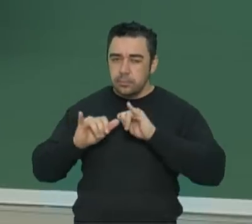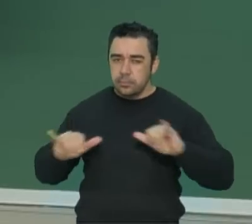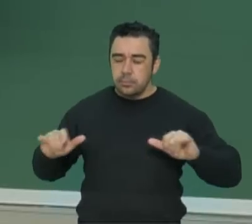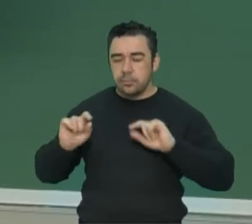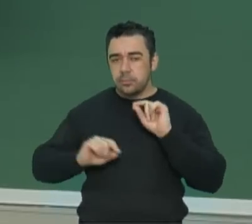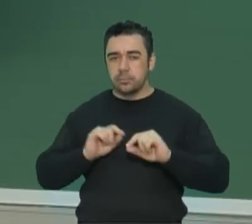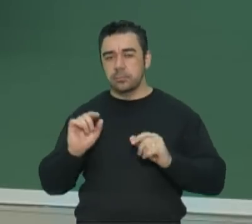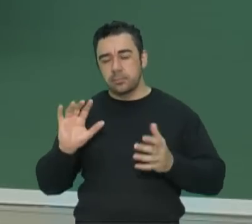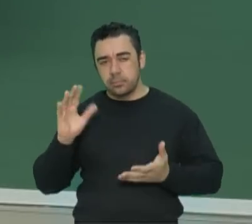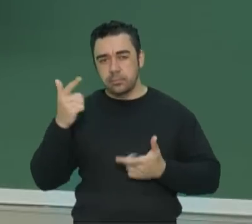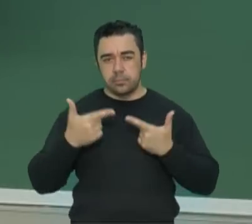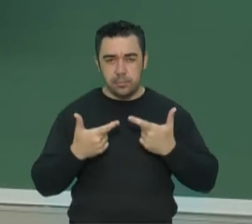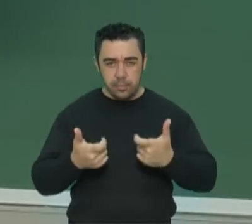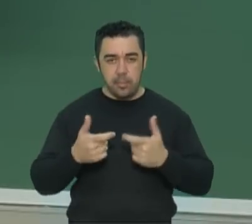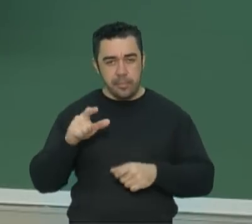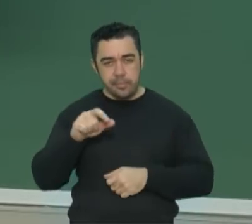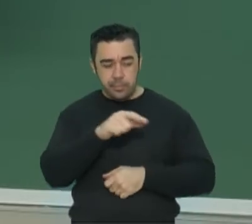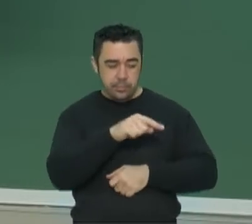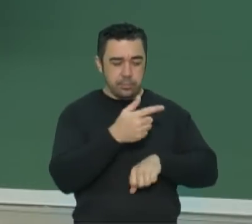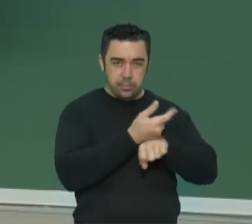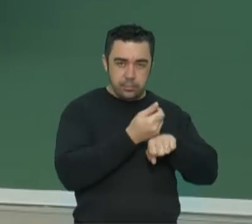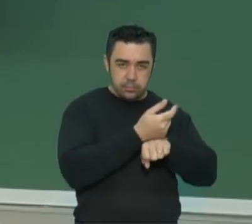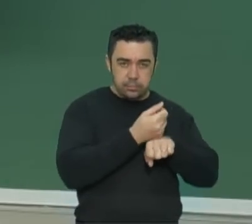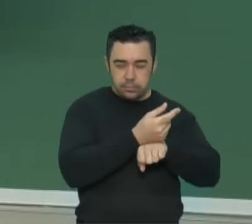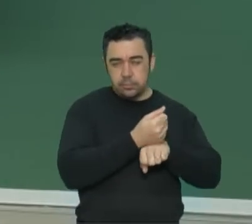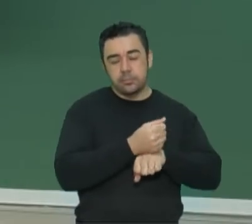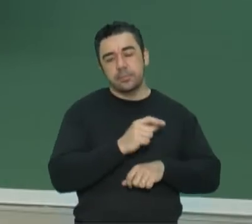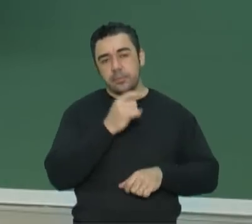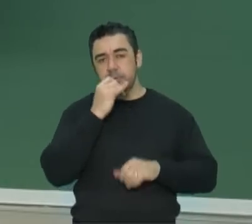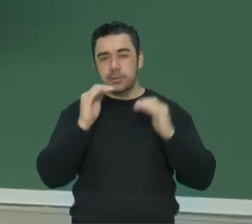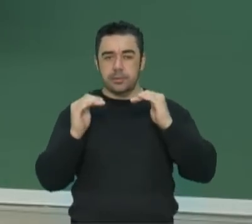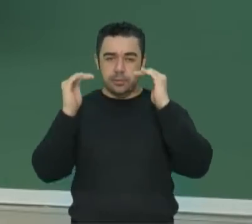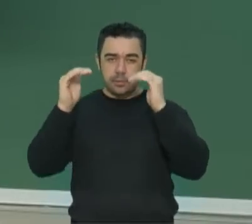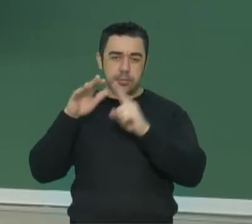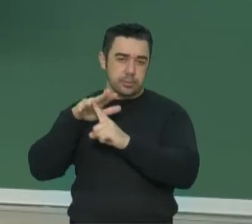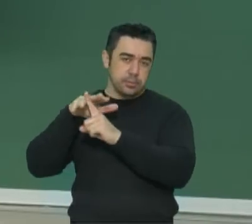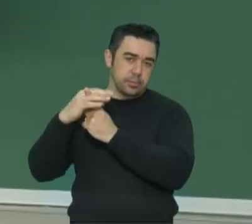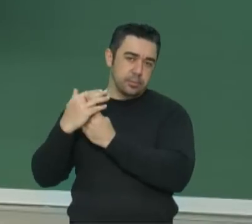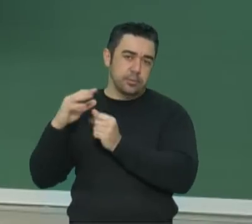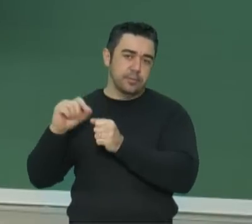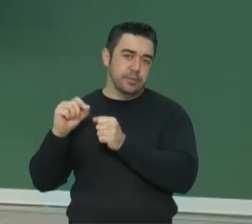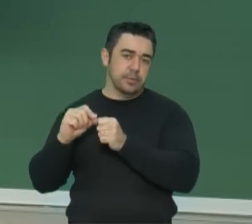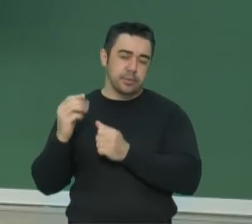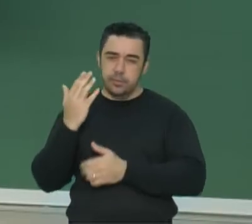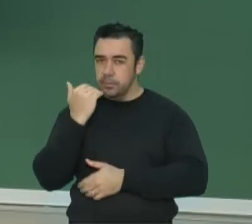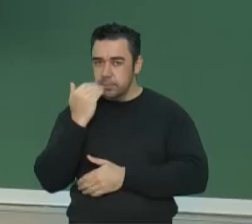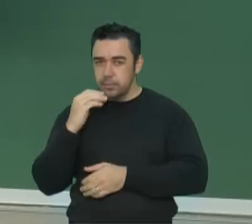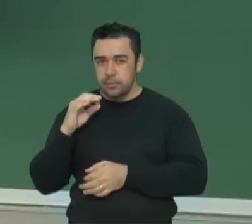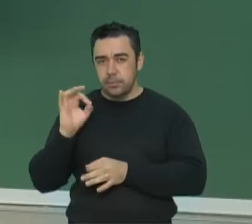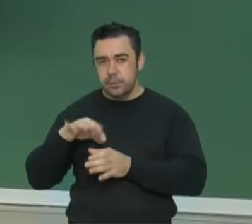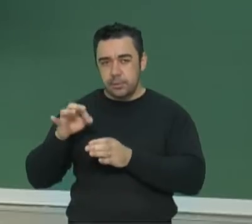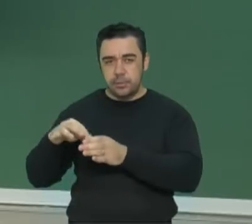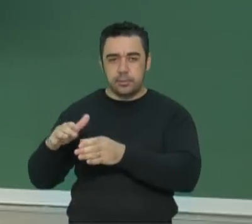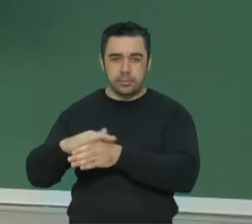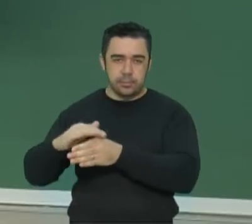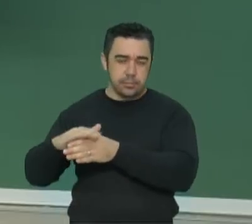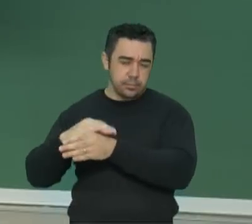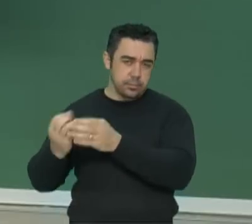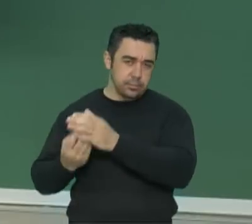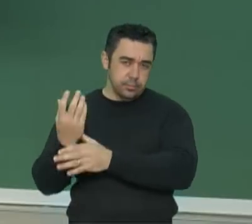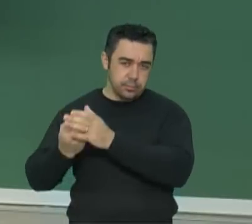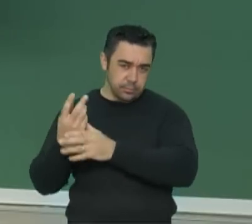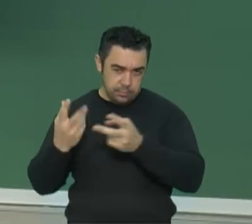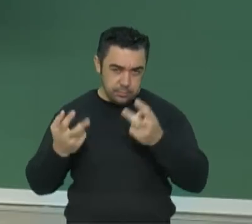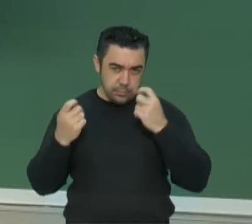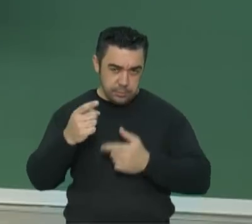a guerra, o lado capitalista embaixo, enquanto o lado superior da União Soviética semeia a vida, colheitas. Reparou